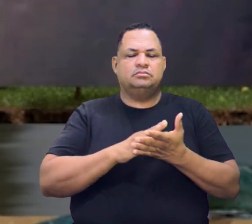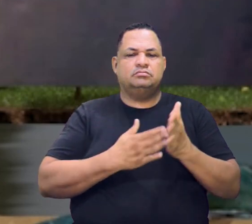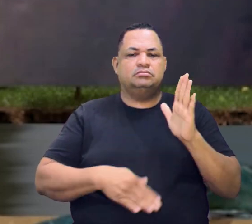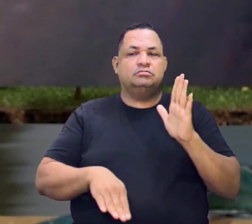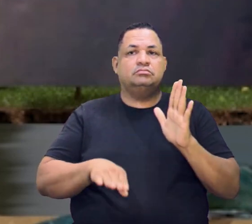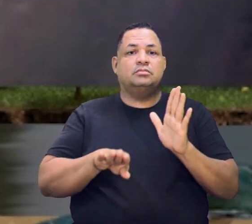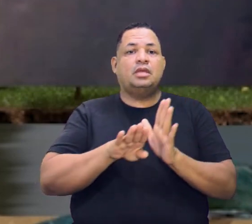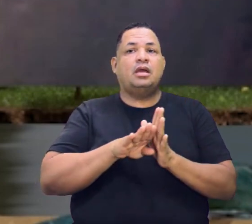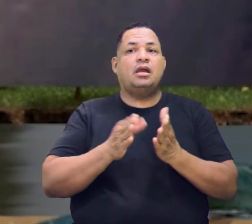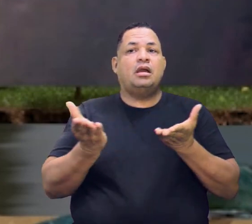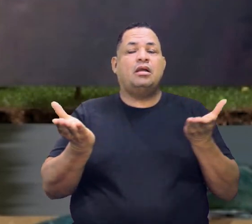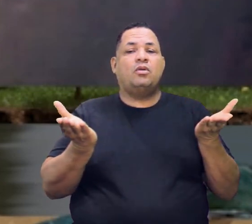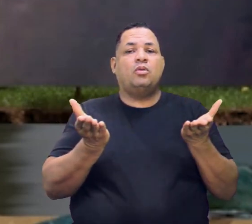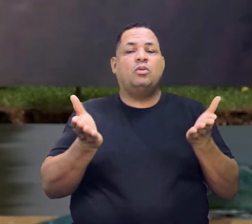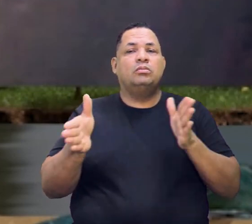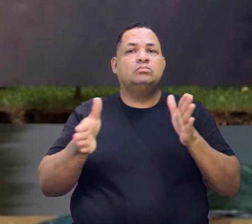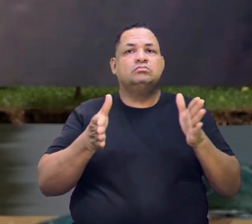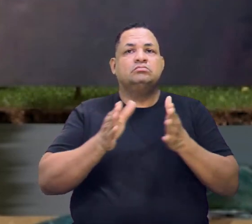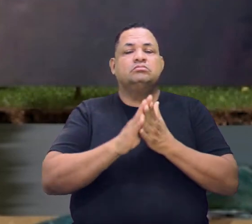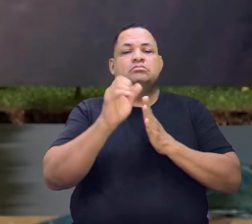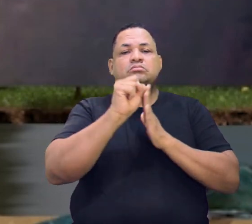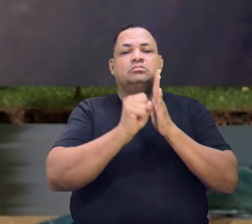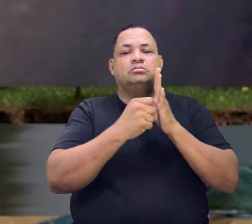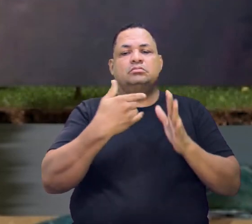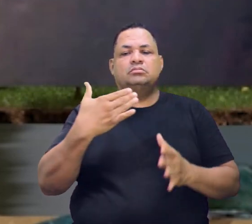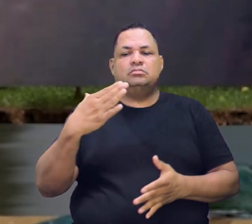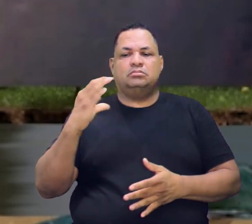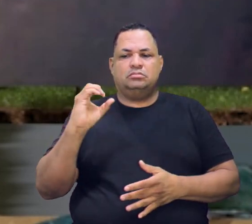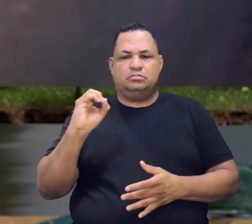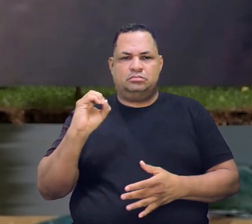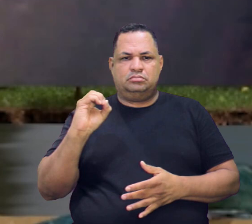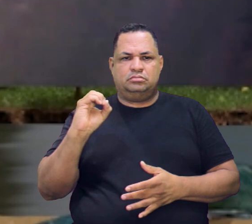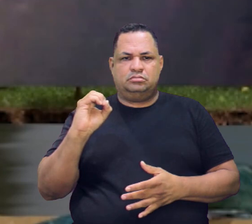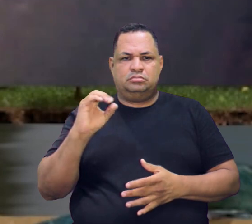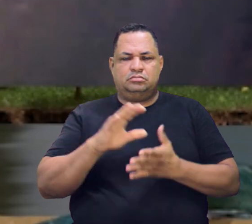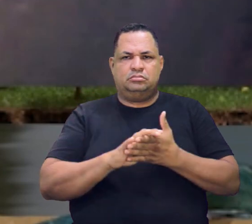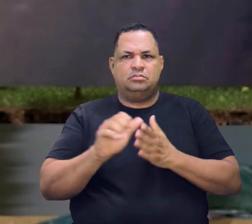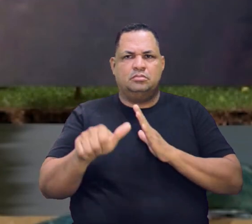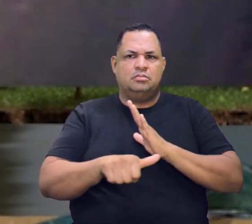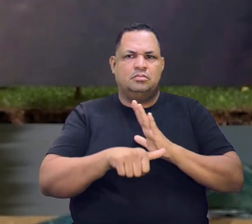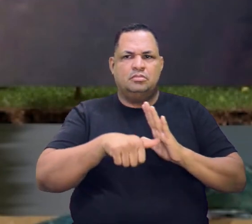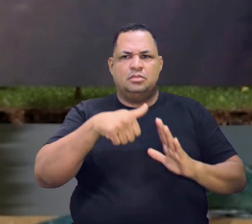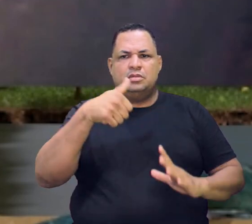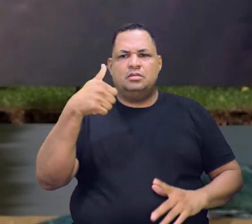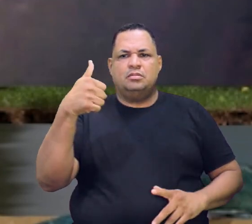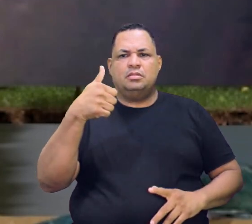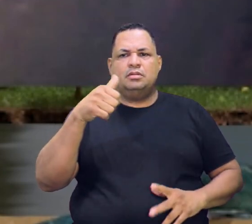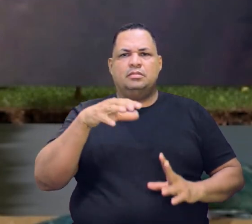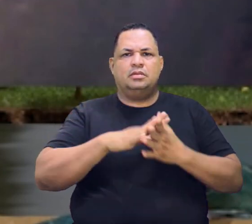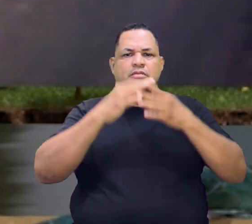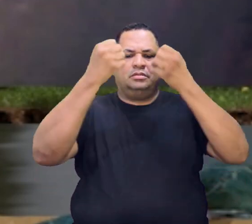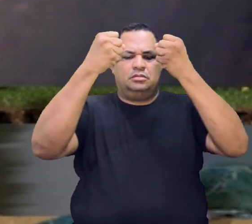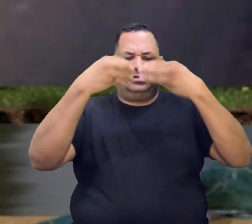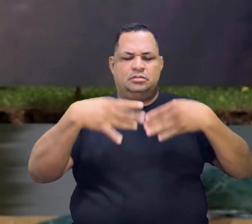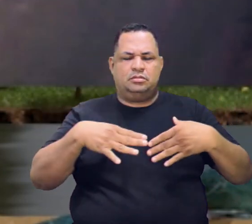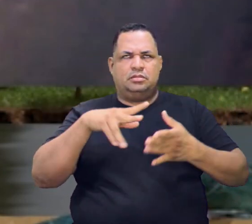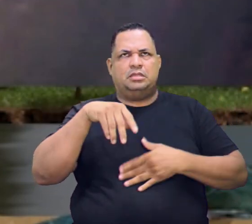XX. A primeira unidade travava o assunto mais sobre o